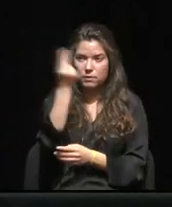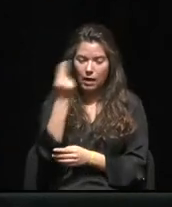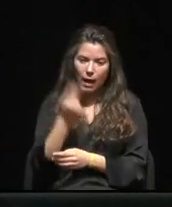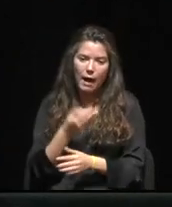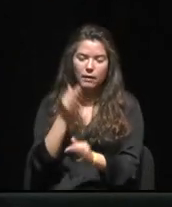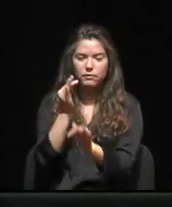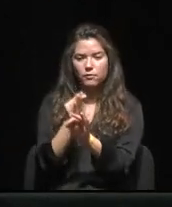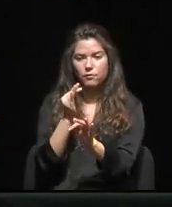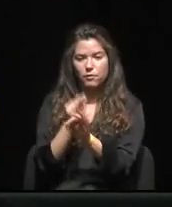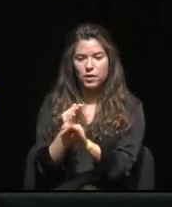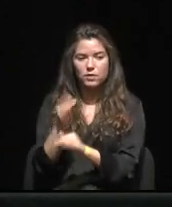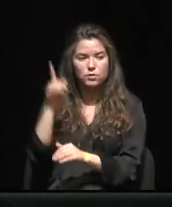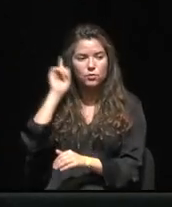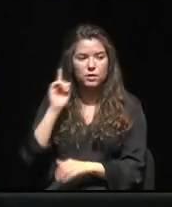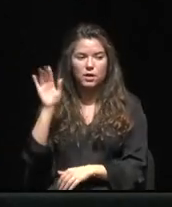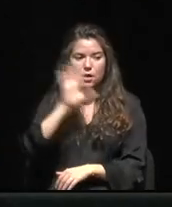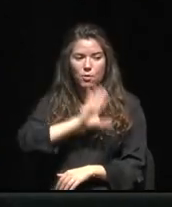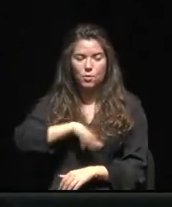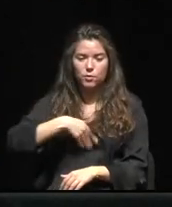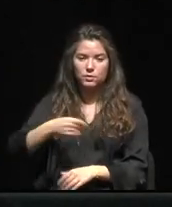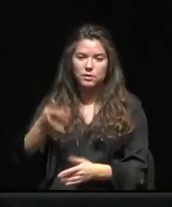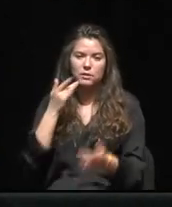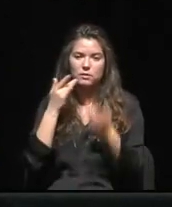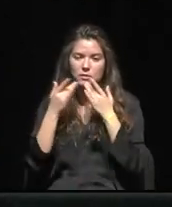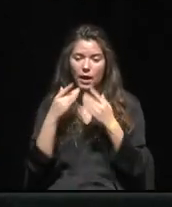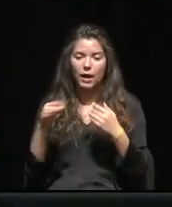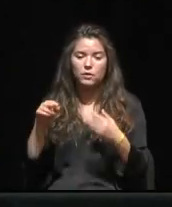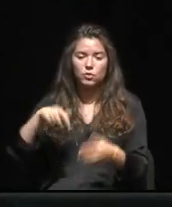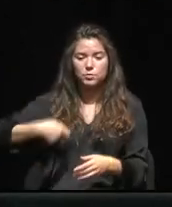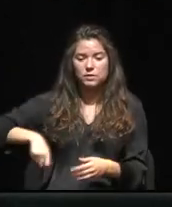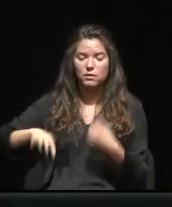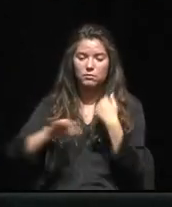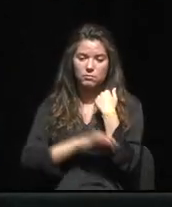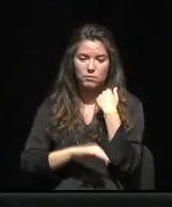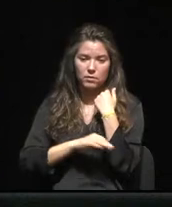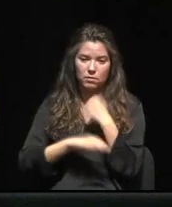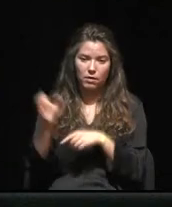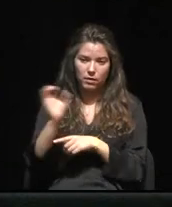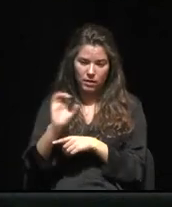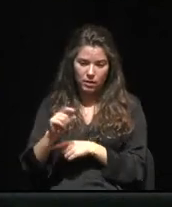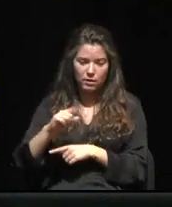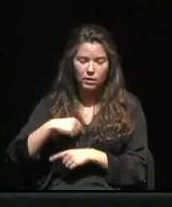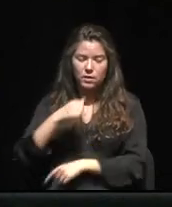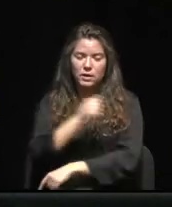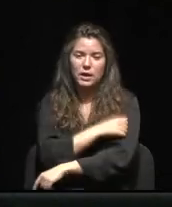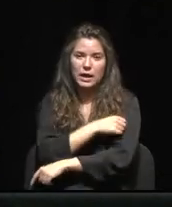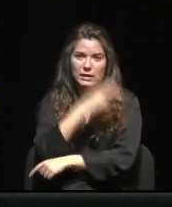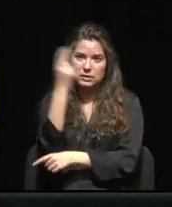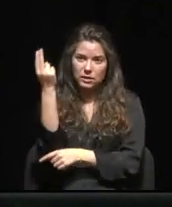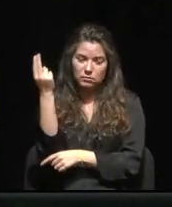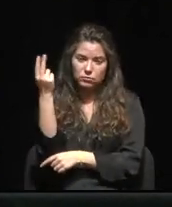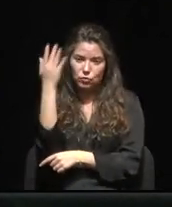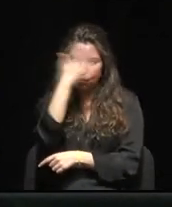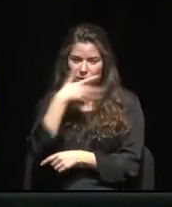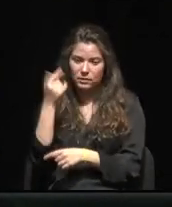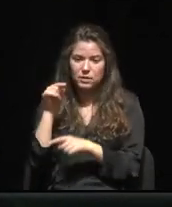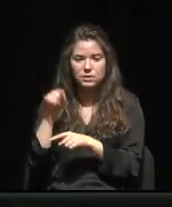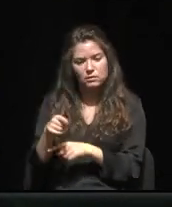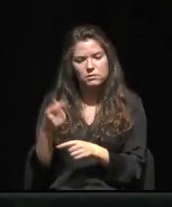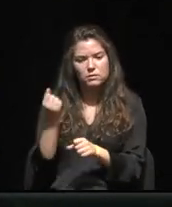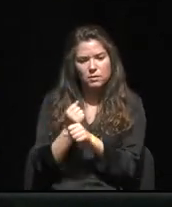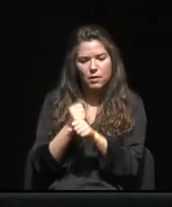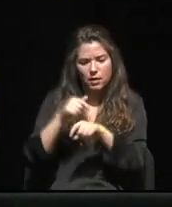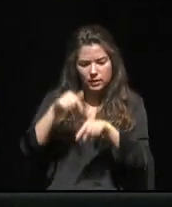Celebrar o dia mundial do teatro lá o senhor presidente da junta de carn também connosco eh e estivemos na casa do artista com muitos artistas eh do nosso país e que